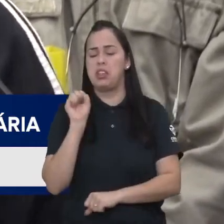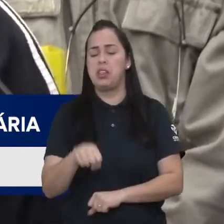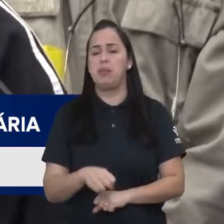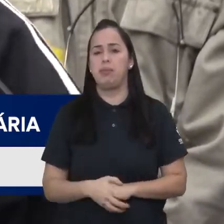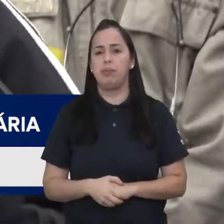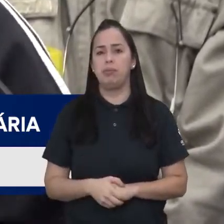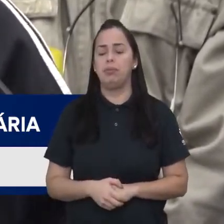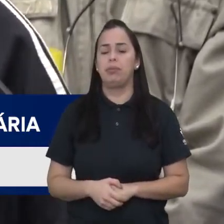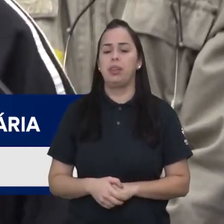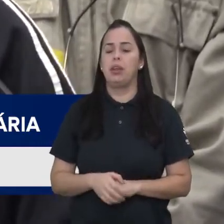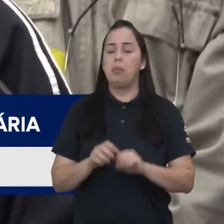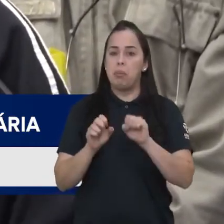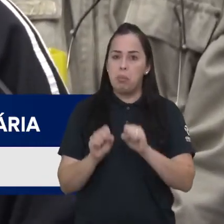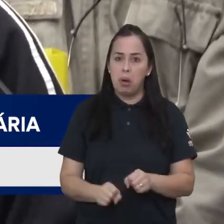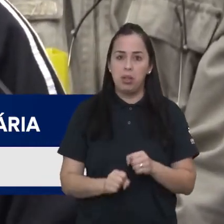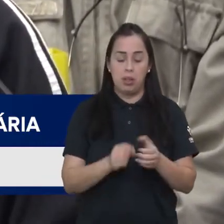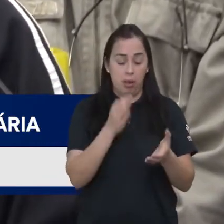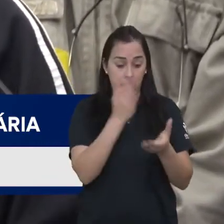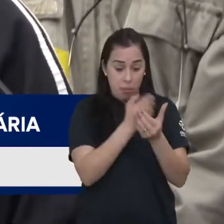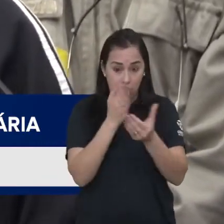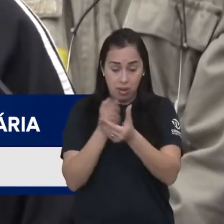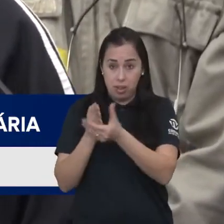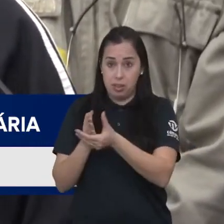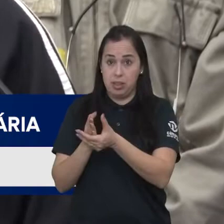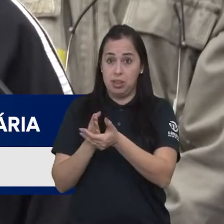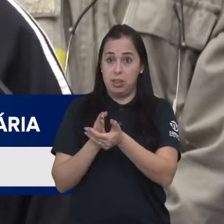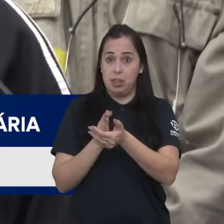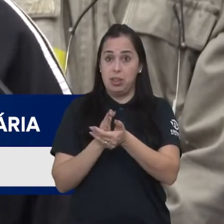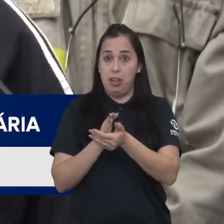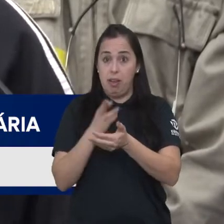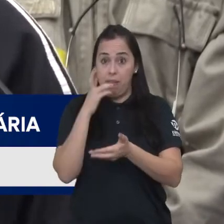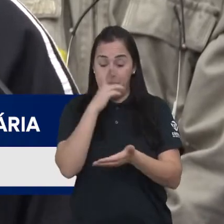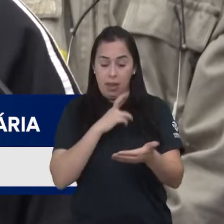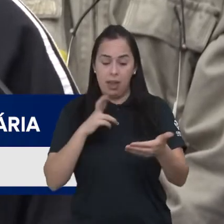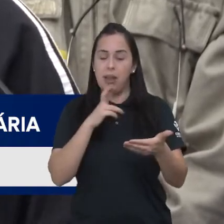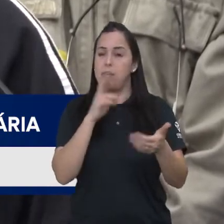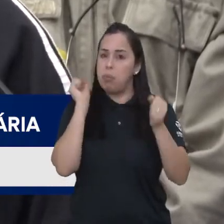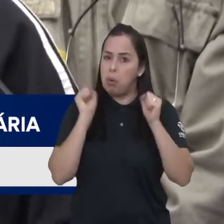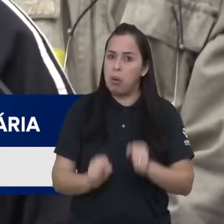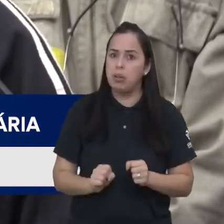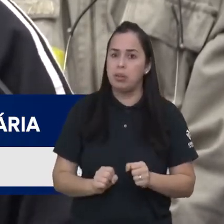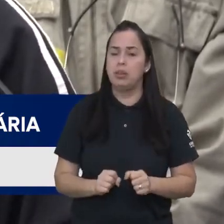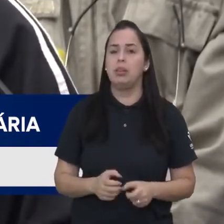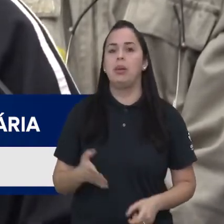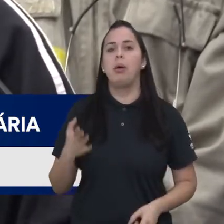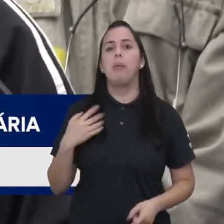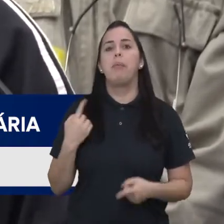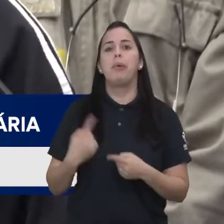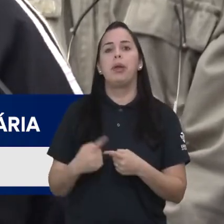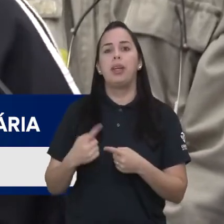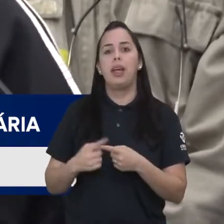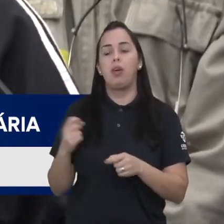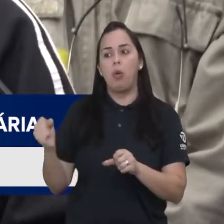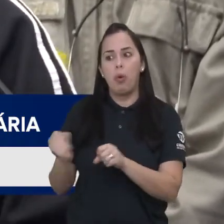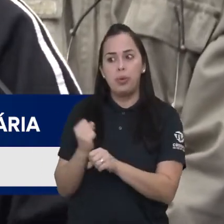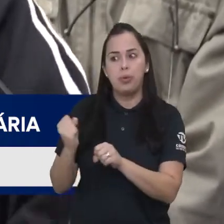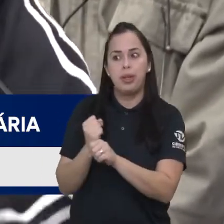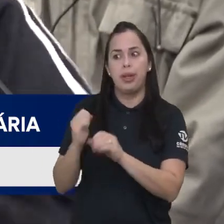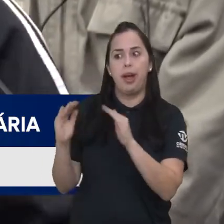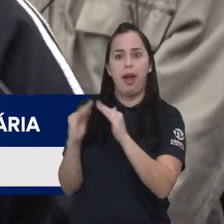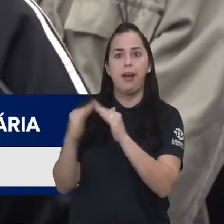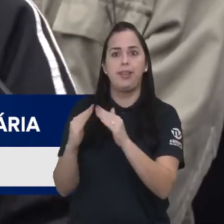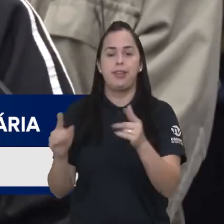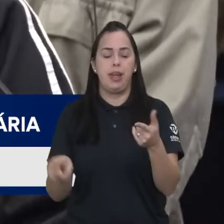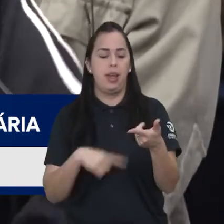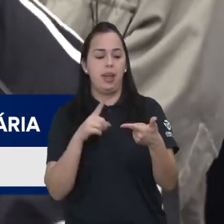esses processos, revisar esses processos todos, porque, afinal de contas, as casas, os empreendimentos estão muito caros. Uma casa é muito caro,